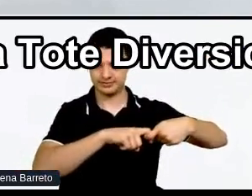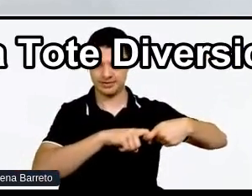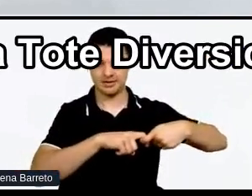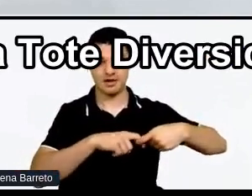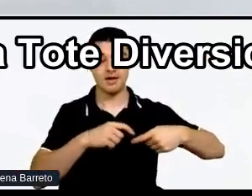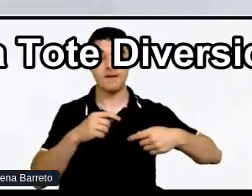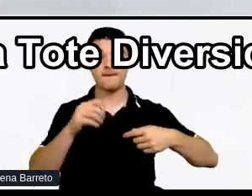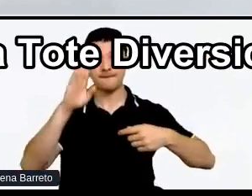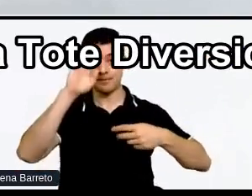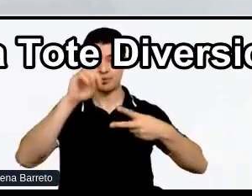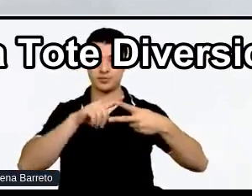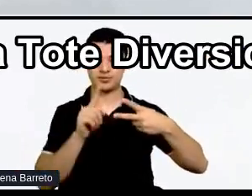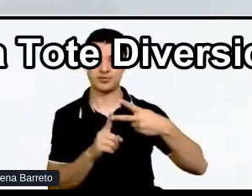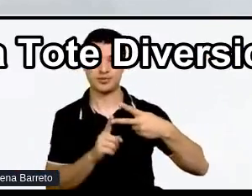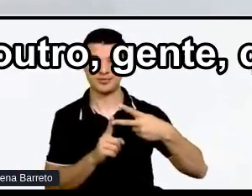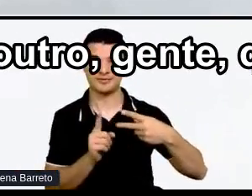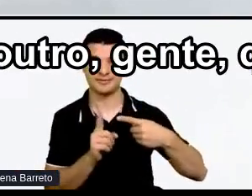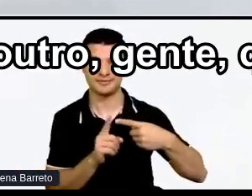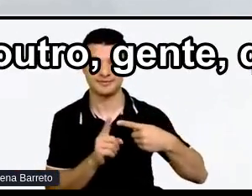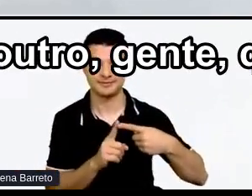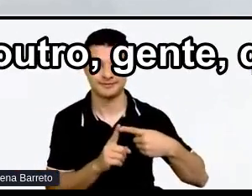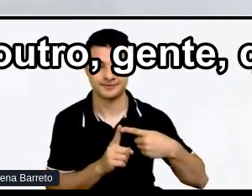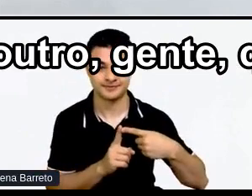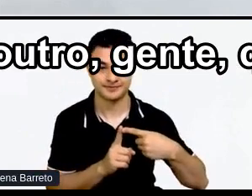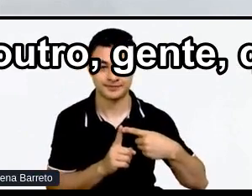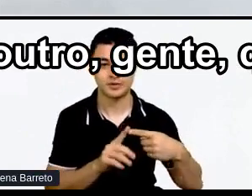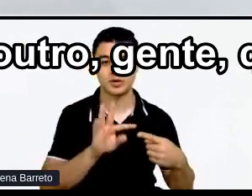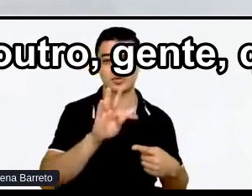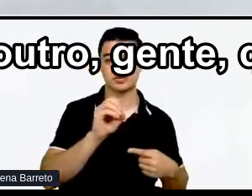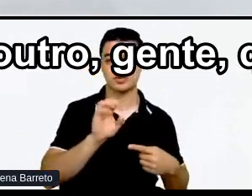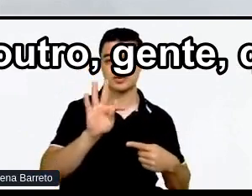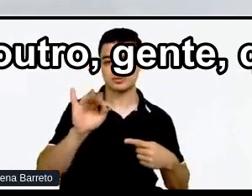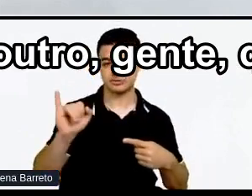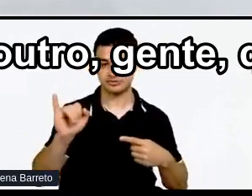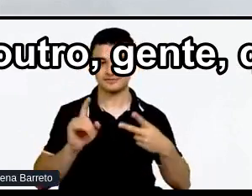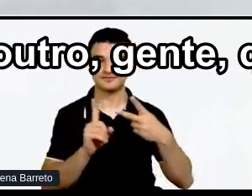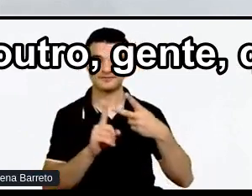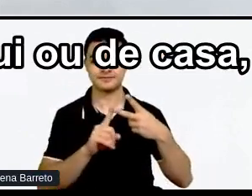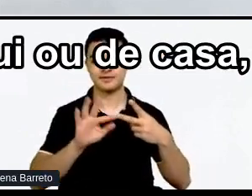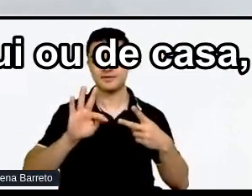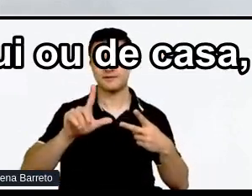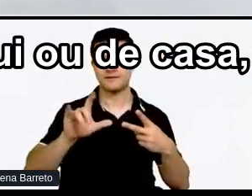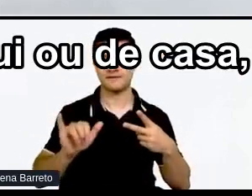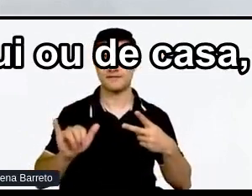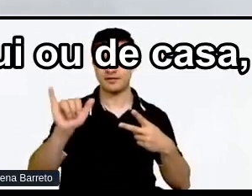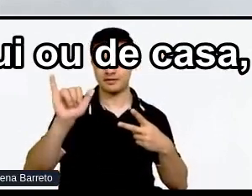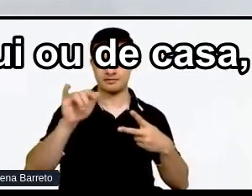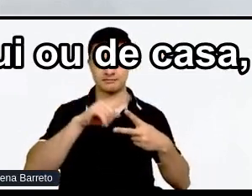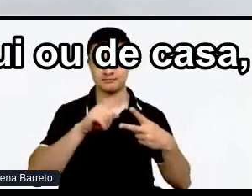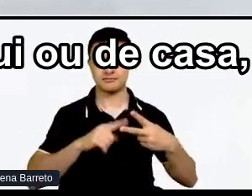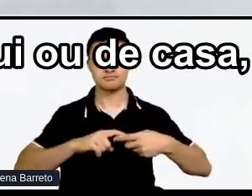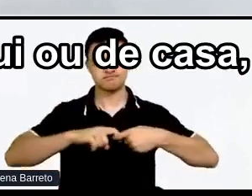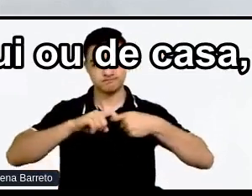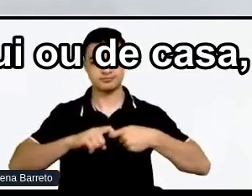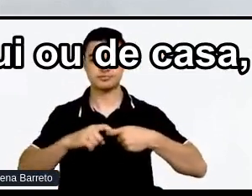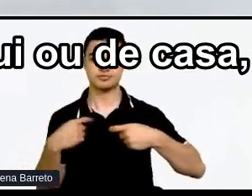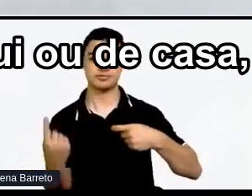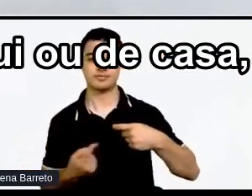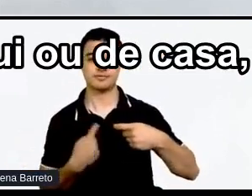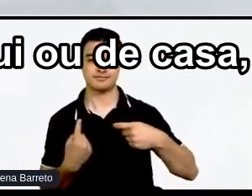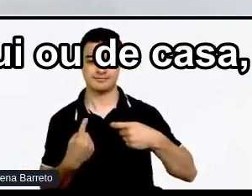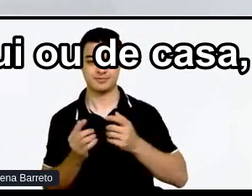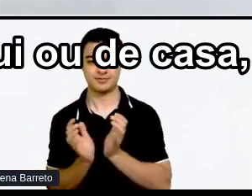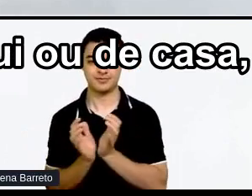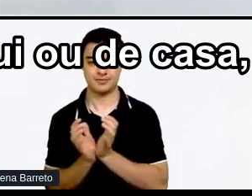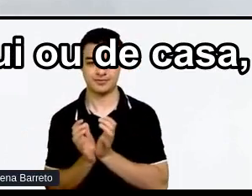a TOT Diversidade e a Fly Educação. E qualquer outro, gente, que vocês tenham contato, vocês aqui ou de casa, que vocês